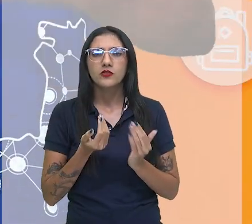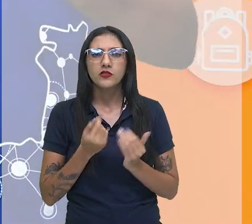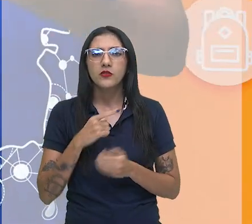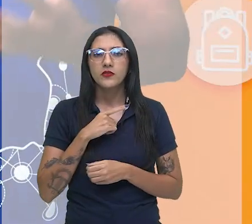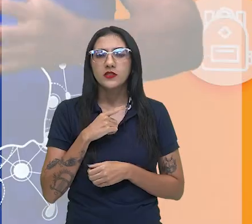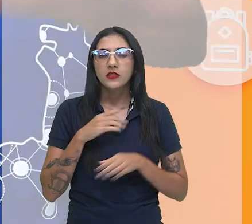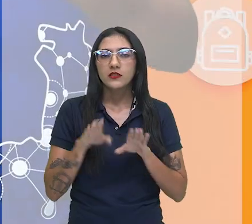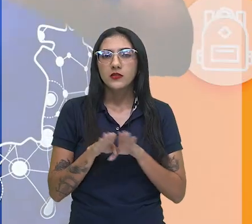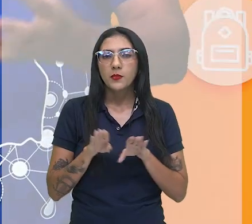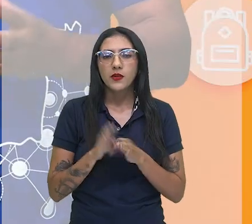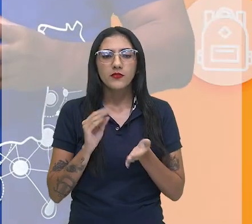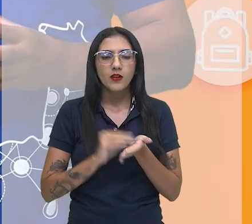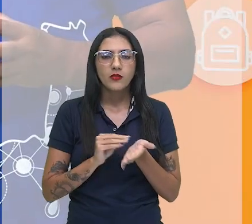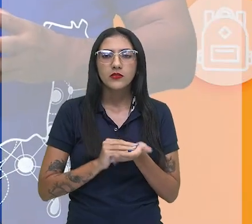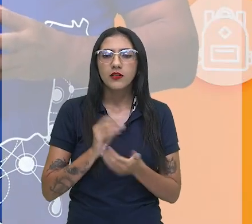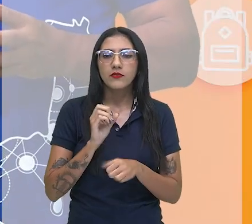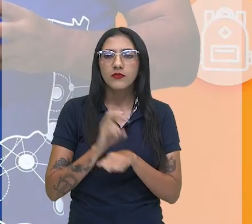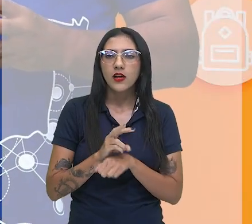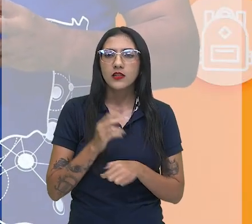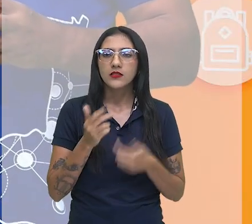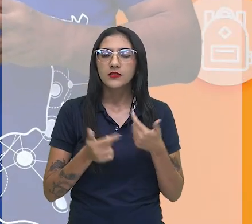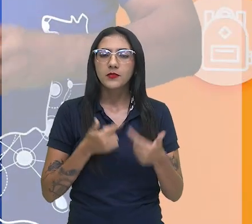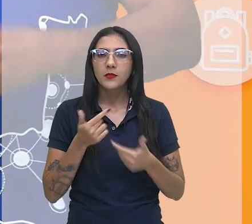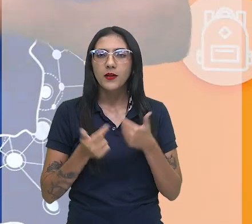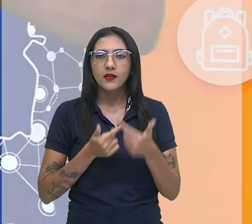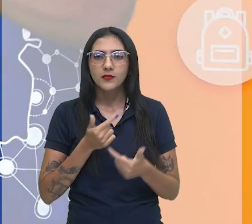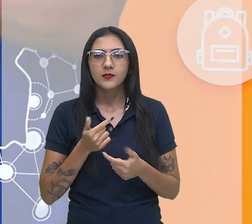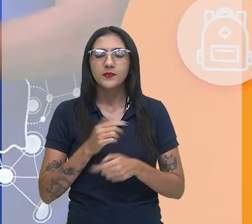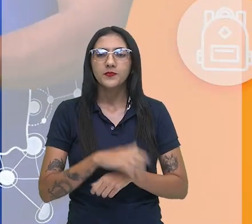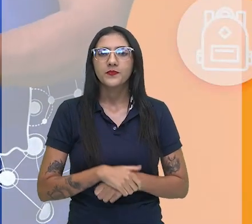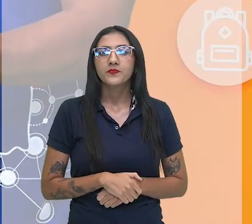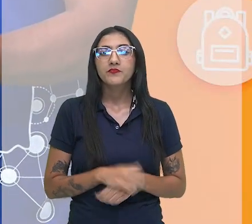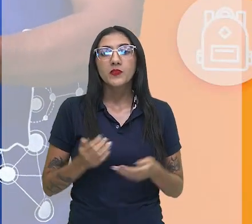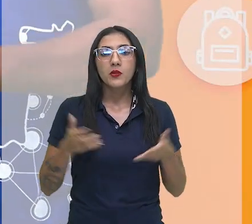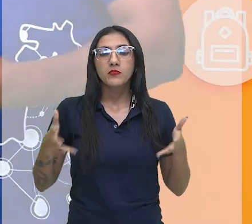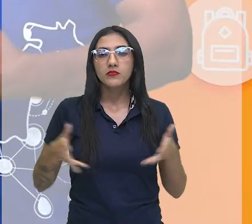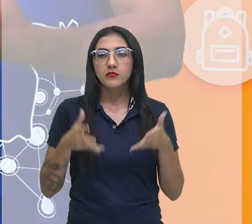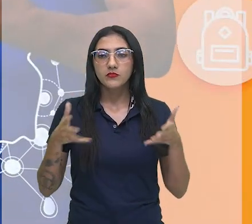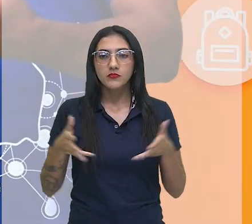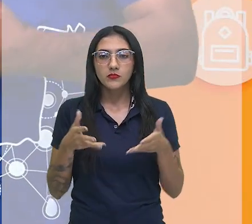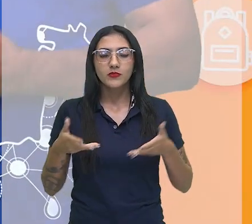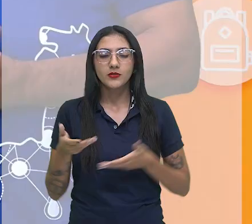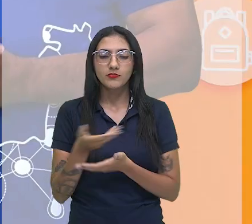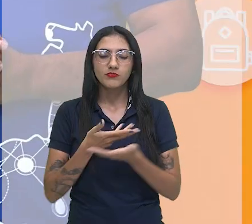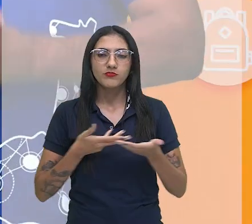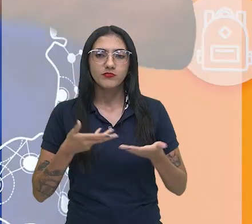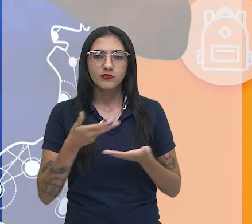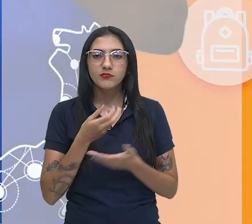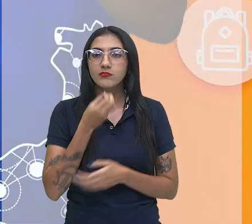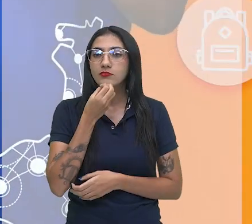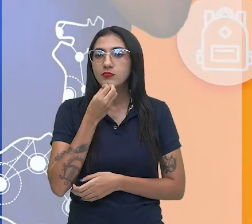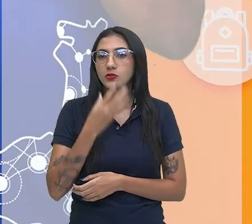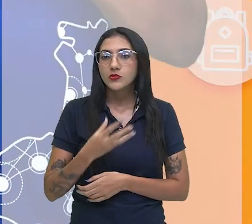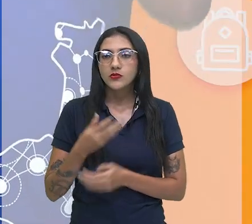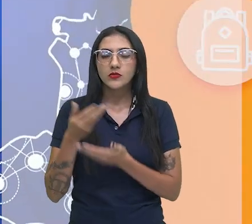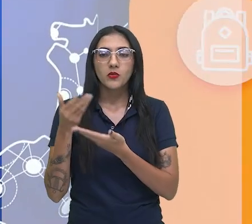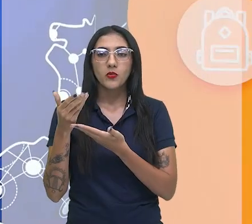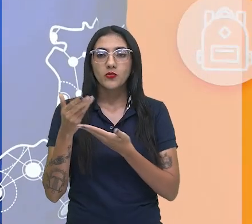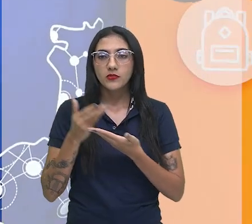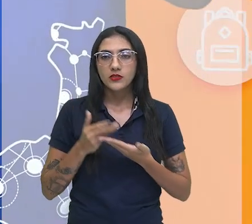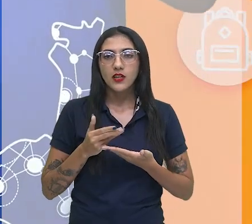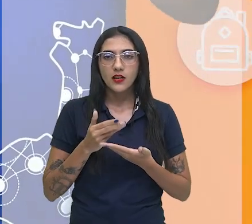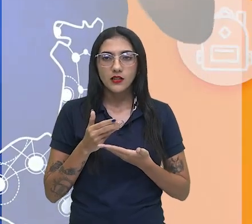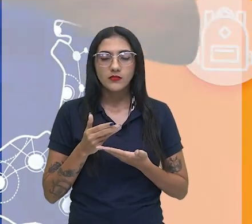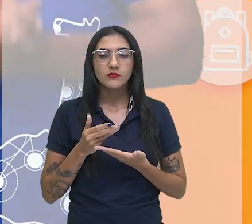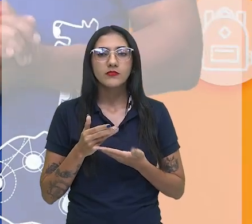a questão do emprego, do trabalho, né? Então, promover uma participação mais ativa, convidar os jovens,